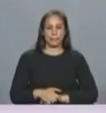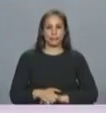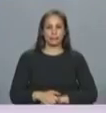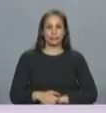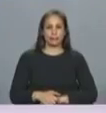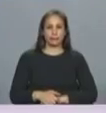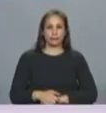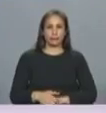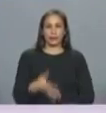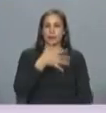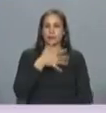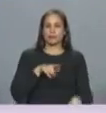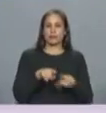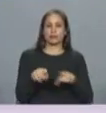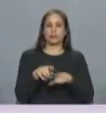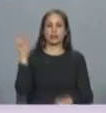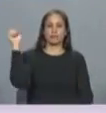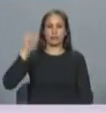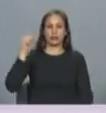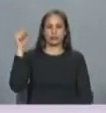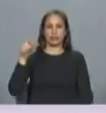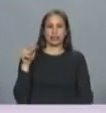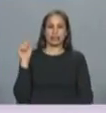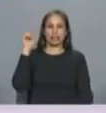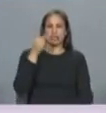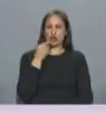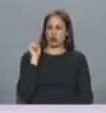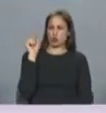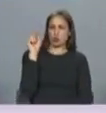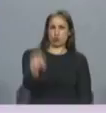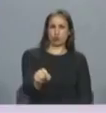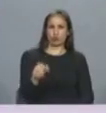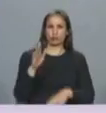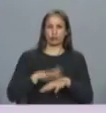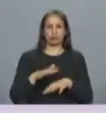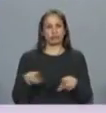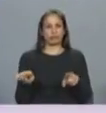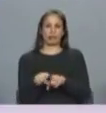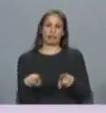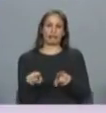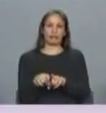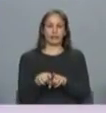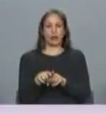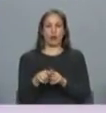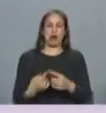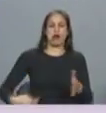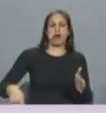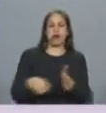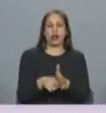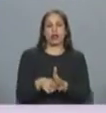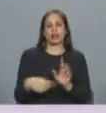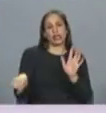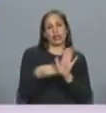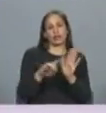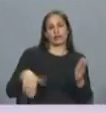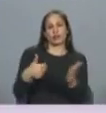o deputado do pcp acusa sata de estar a fazer um boicote à imputado ao faial joão curvelo apoio à manifestação